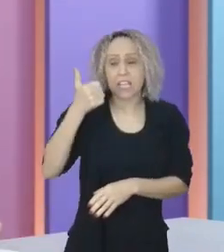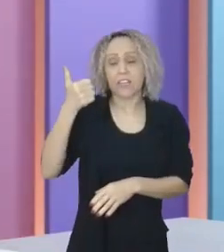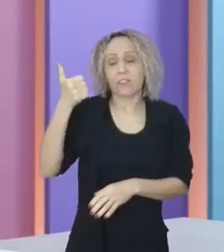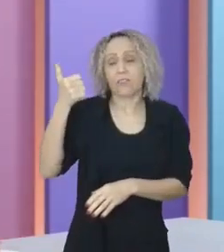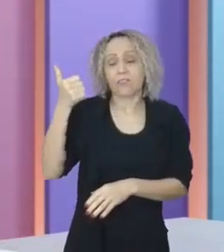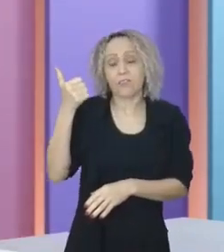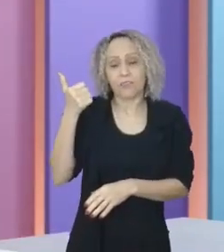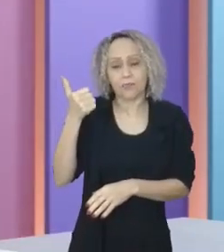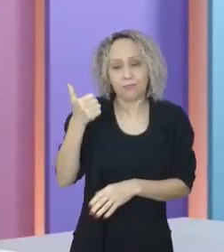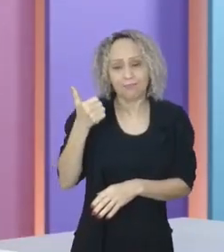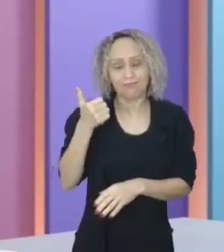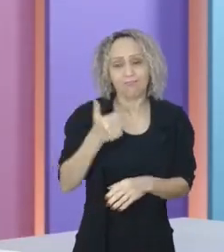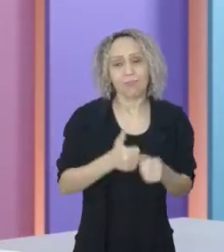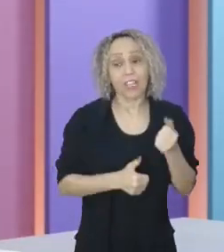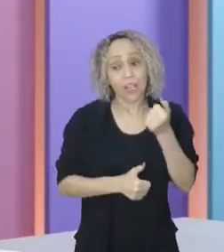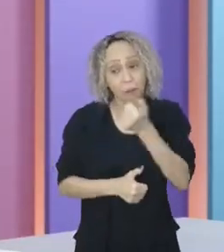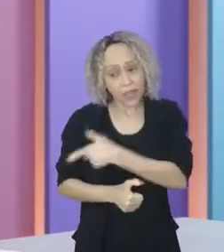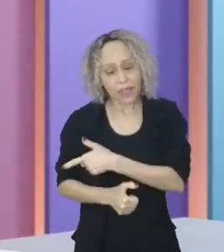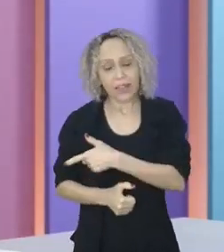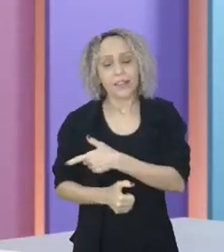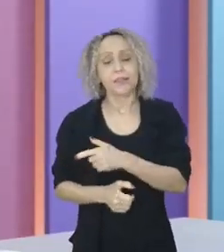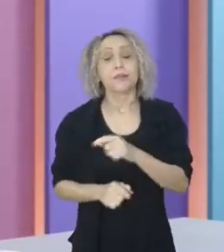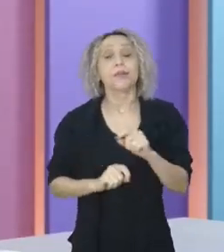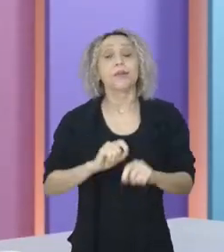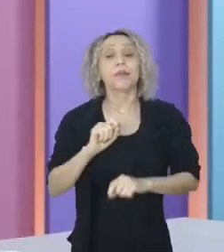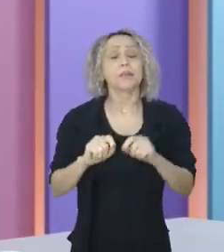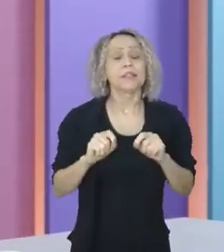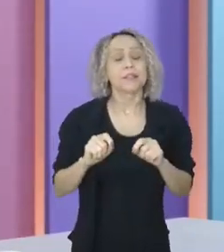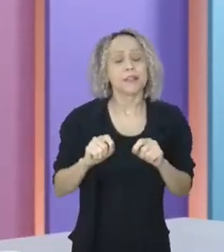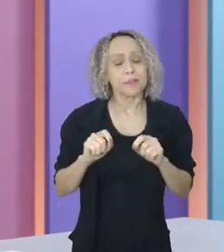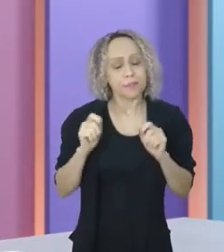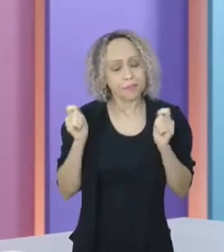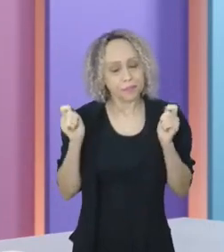na centralidade dessa política.